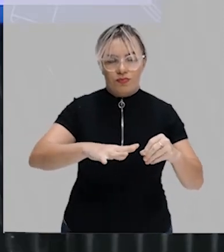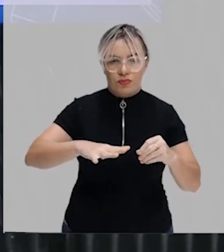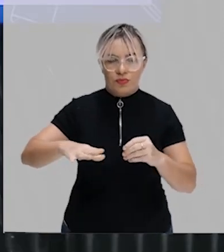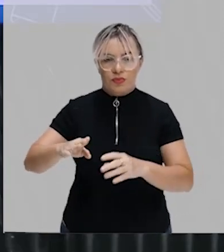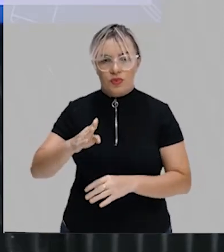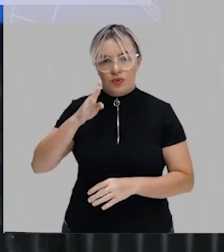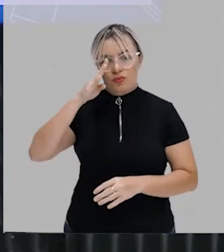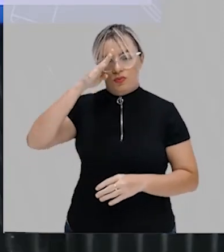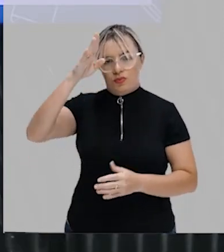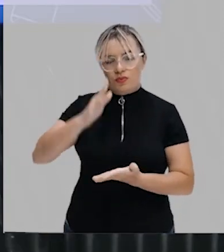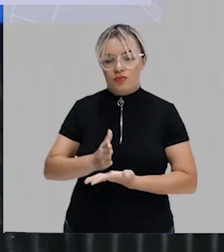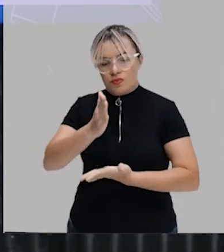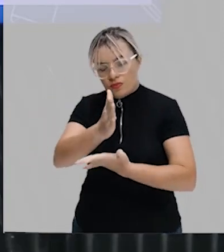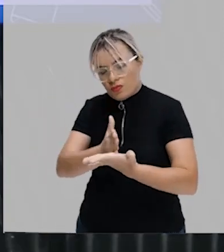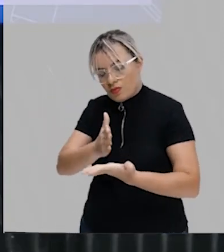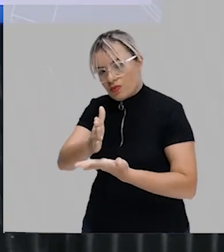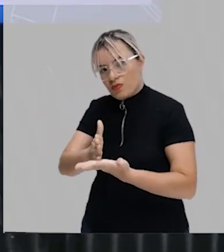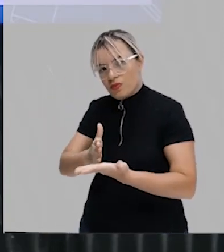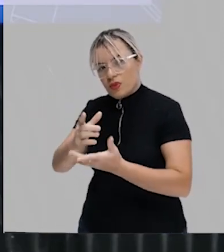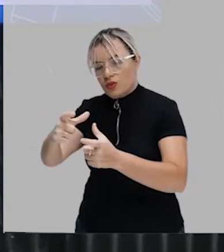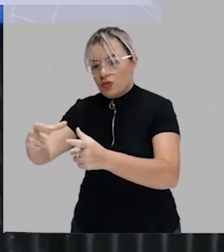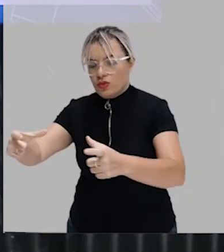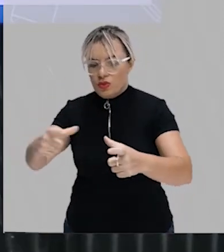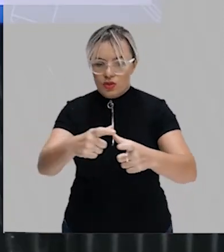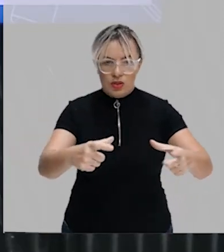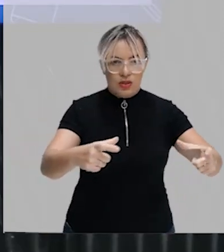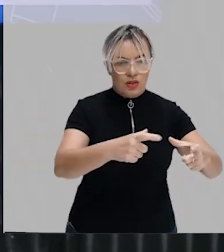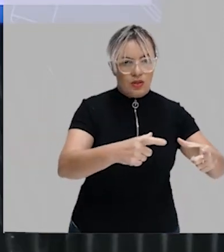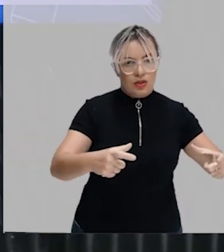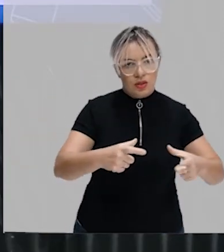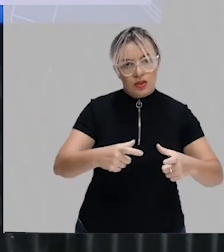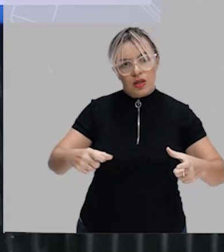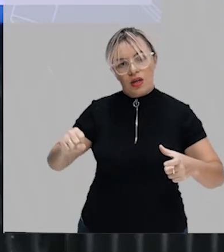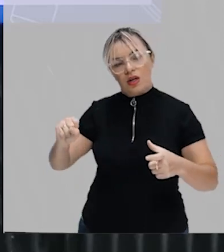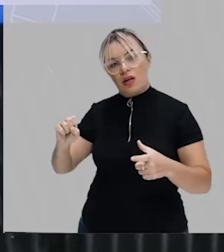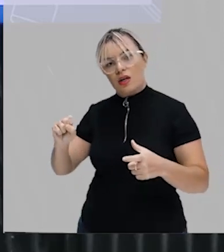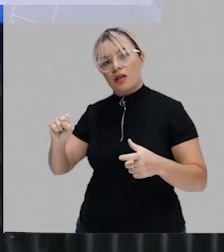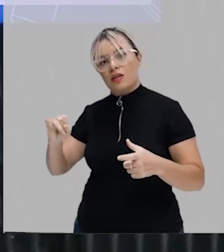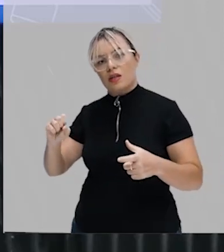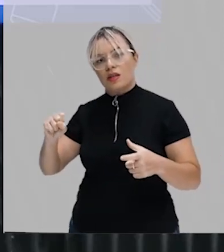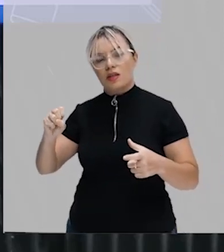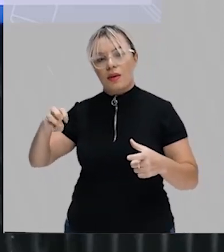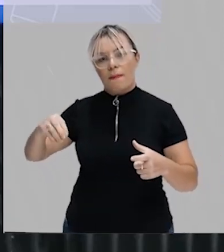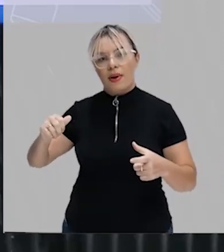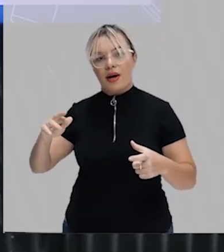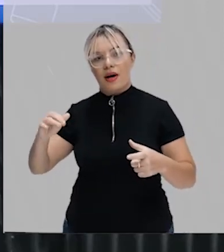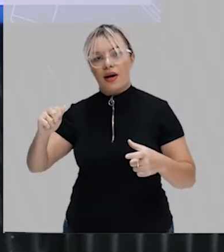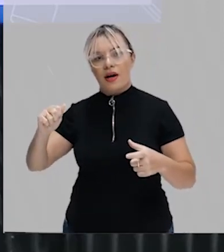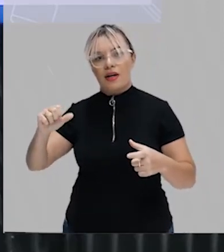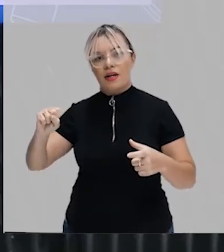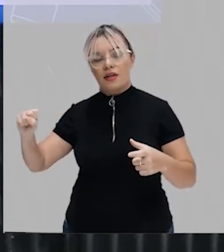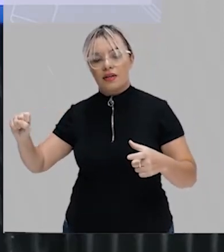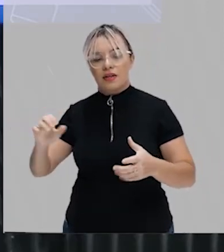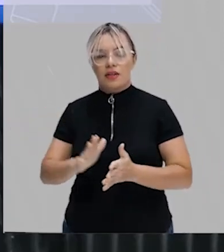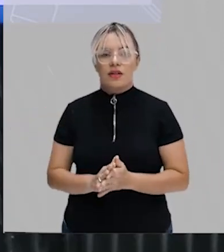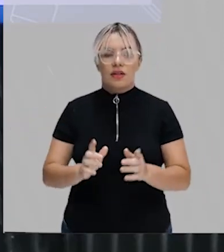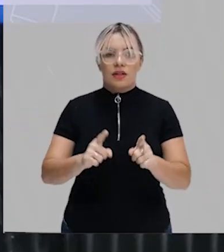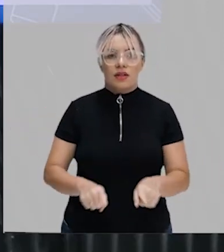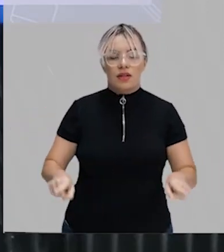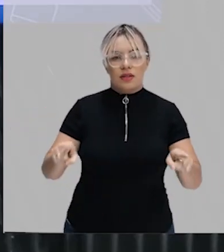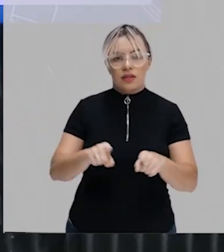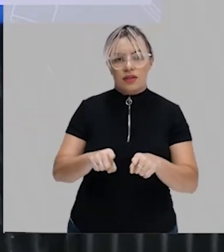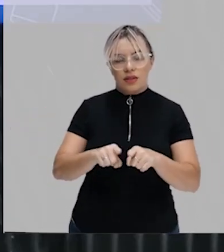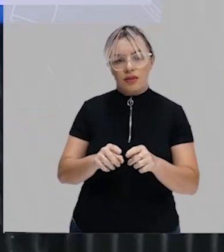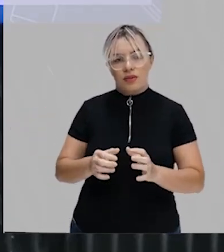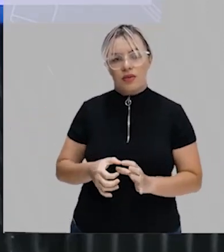principalmente com a distribuição dos grandes lotes e das sesmarias dentro desses lotes. Iremos observar uma